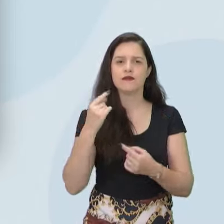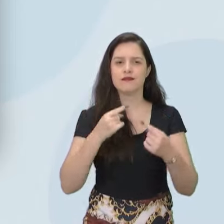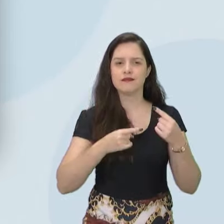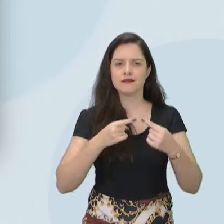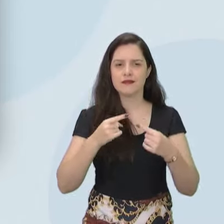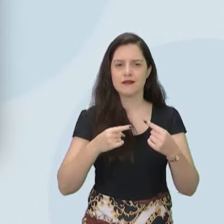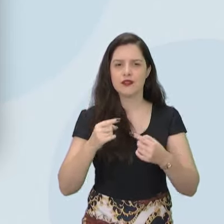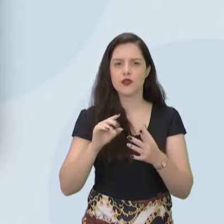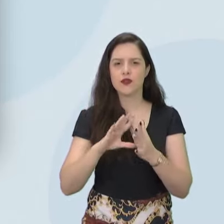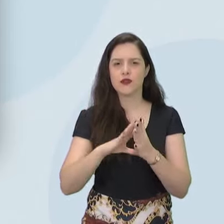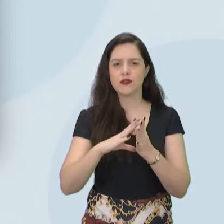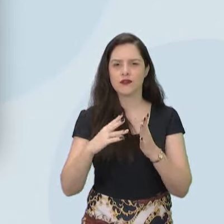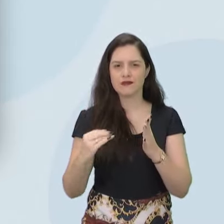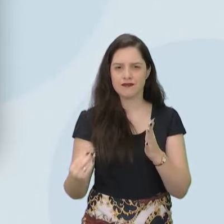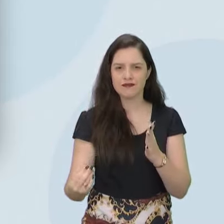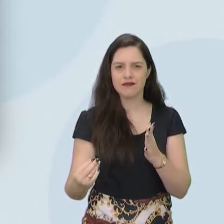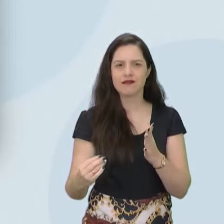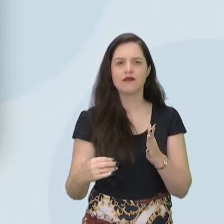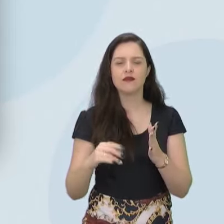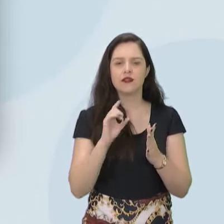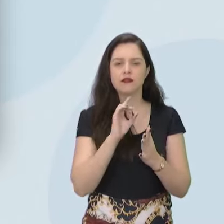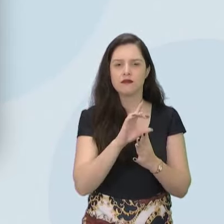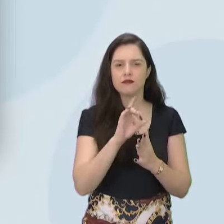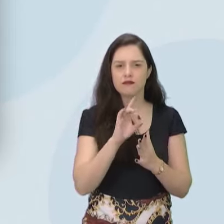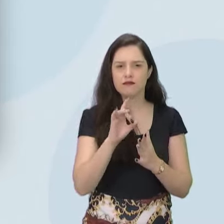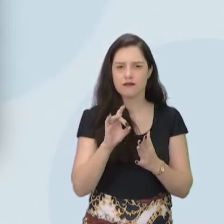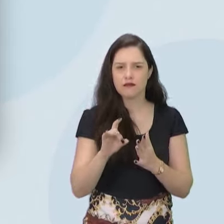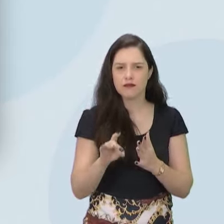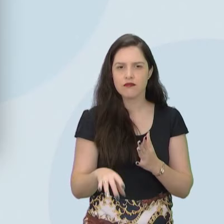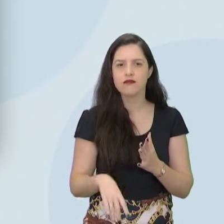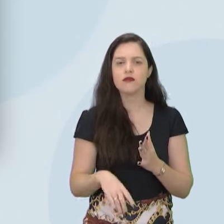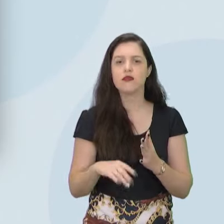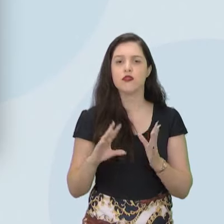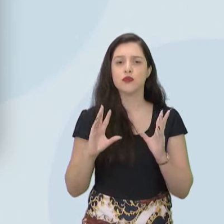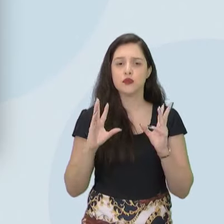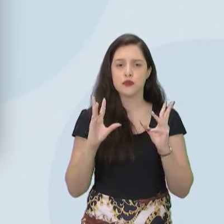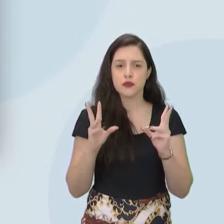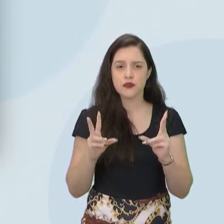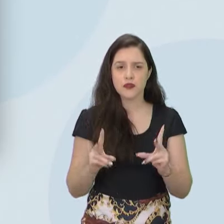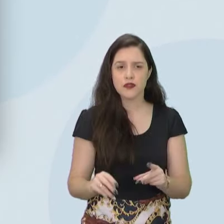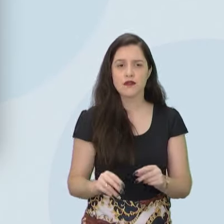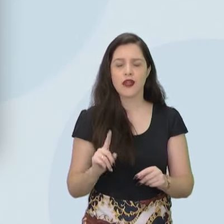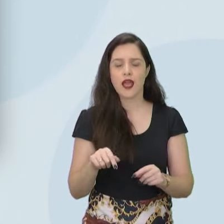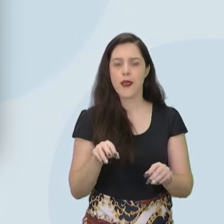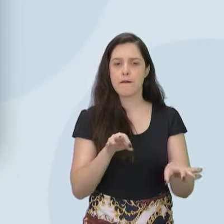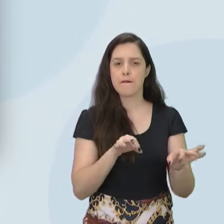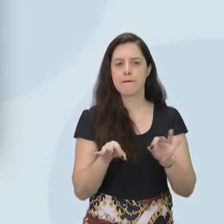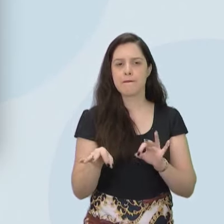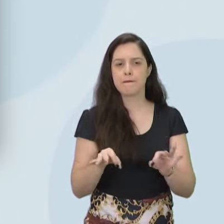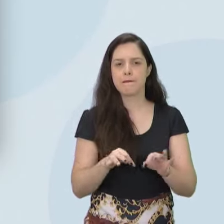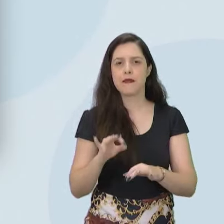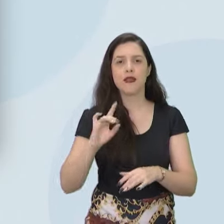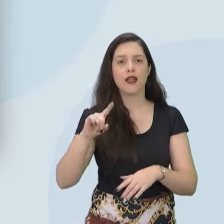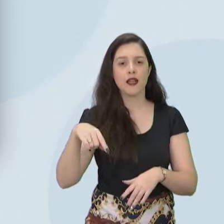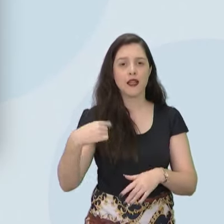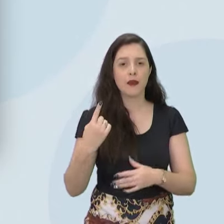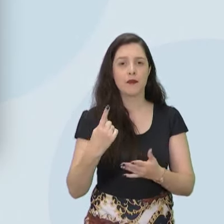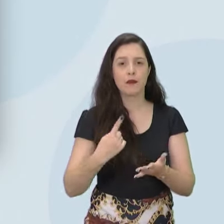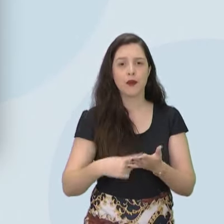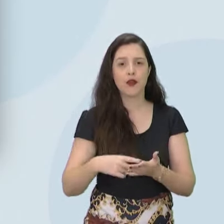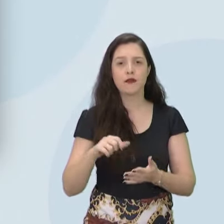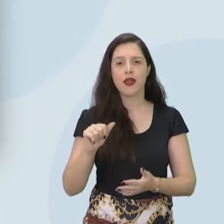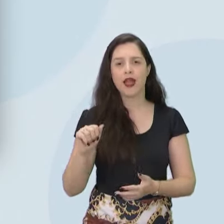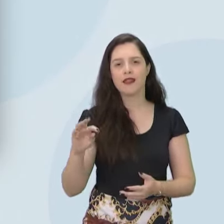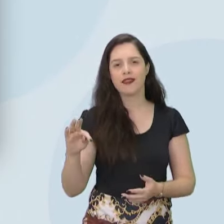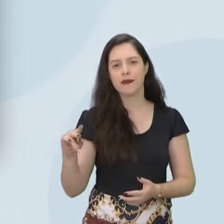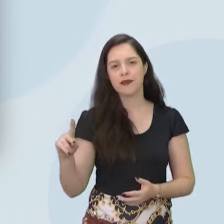explorar as atividades 1 de cada componente da unidade curricular 1, que serão detalhados na próxima TPC, como a Gisele falou.